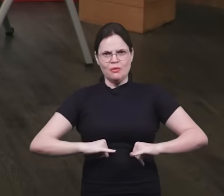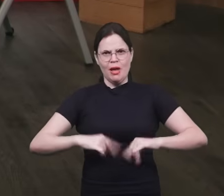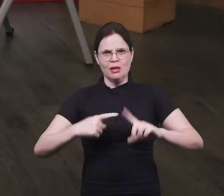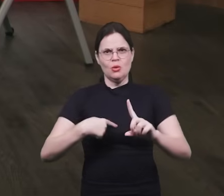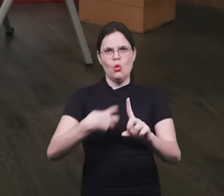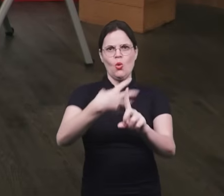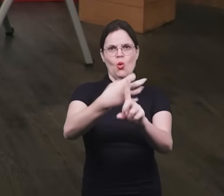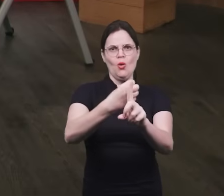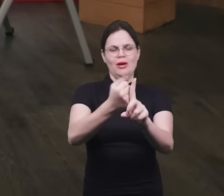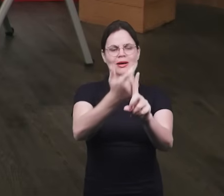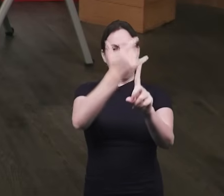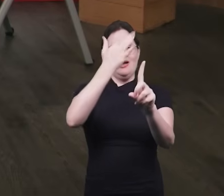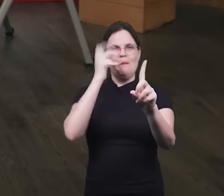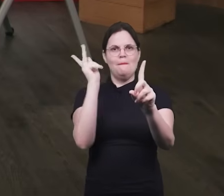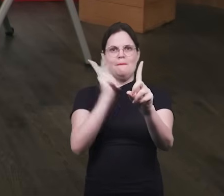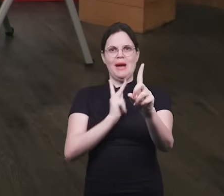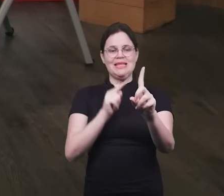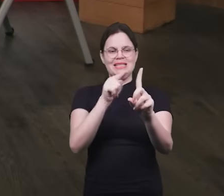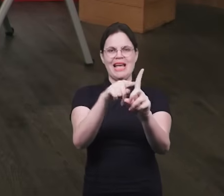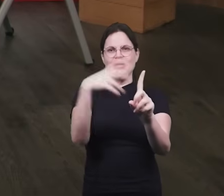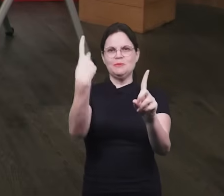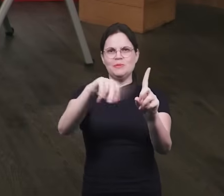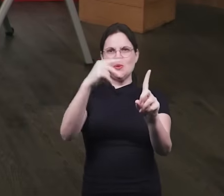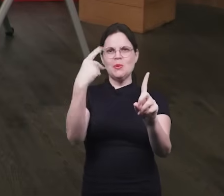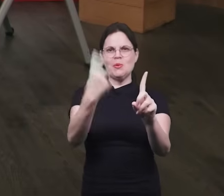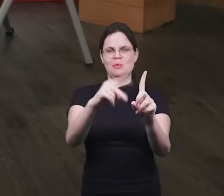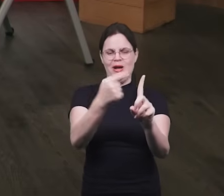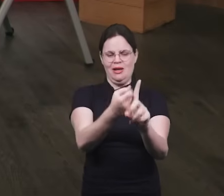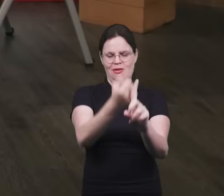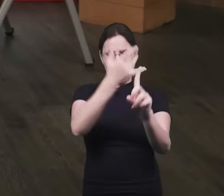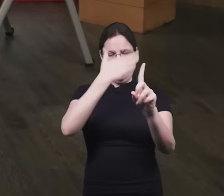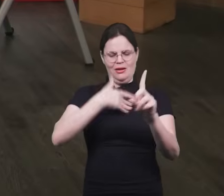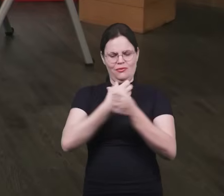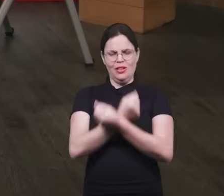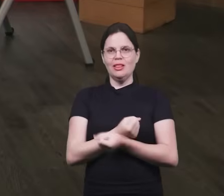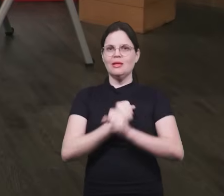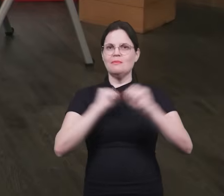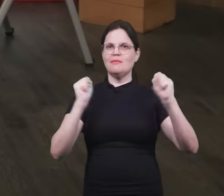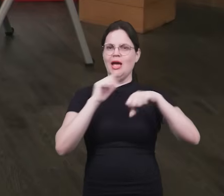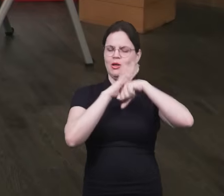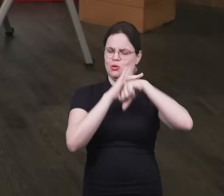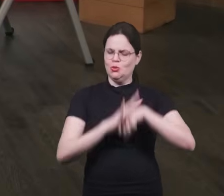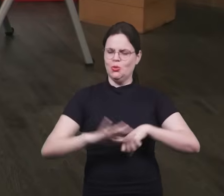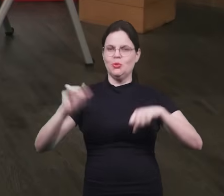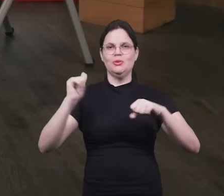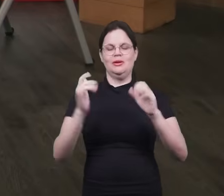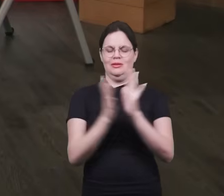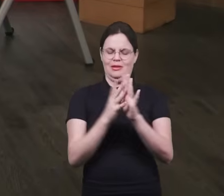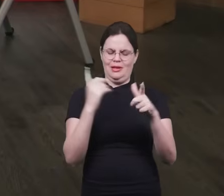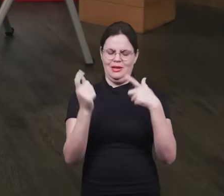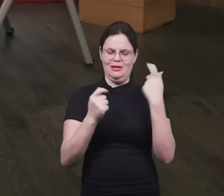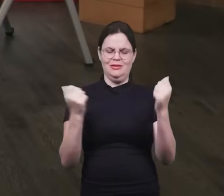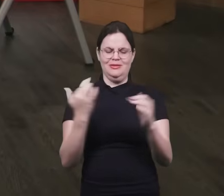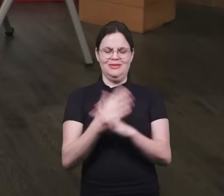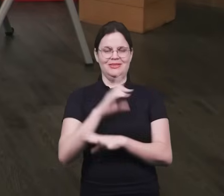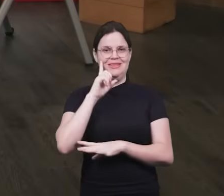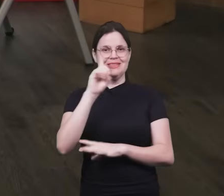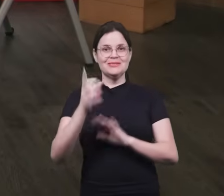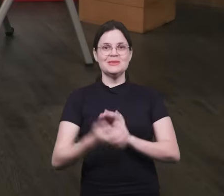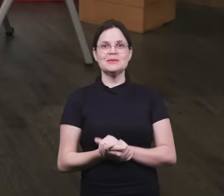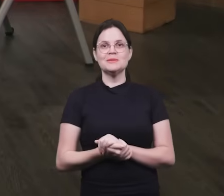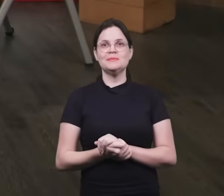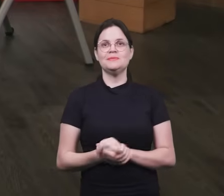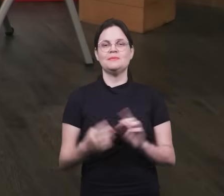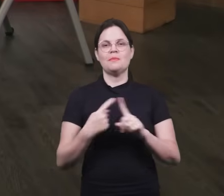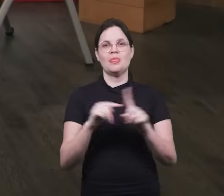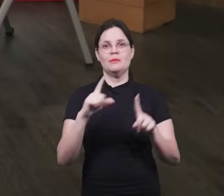nós somos sarados, curados, libertos, absolvidos, né? Glória a Louvado Deus. seja o nome do Senhor por isso. Aleluia. Agora,